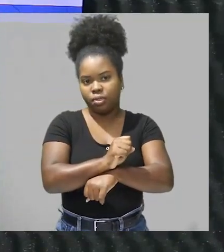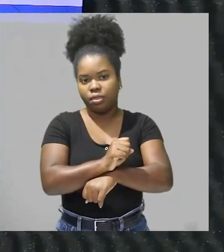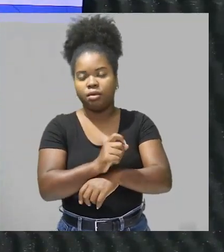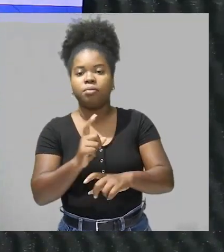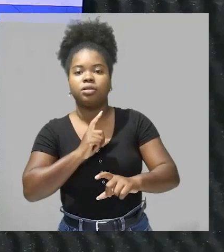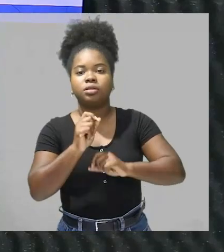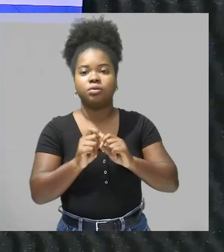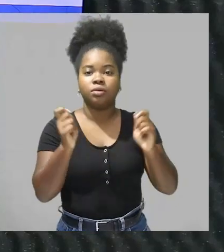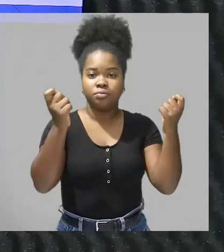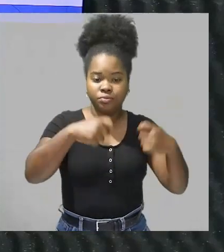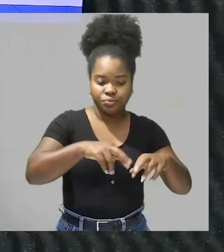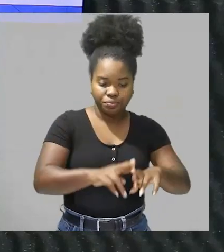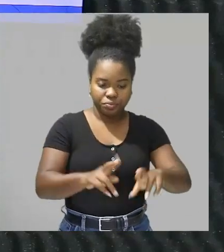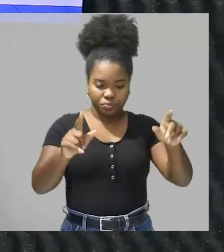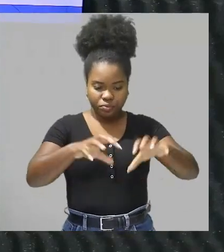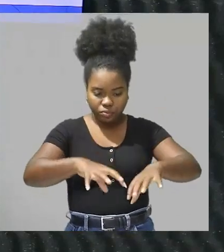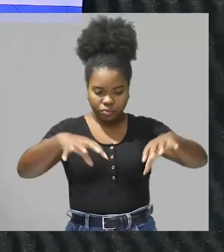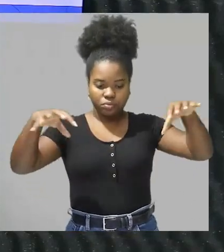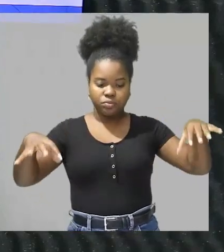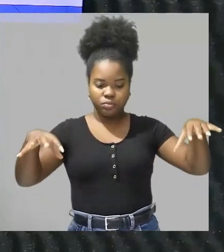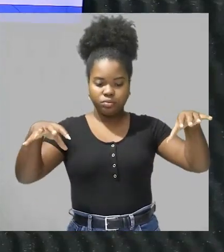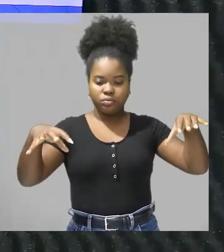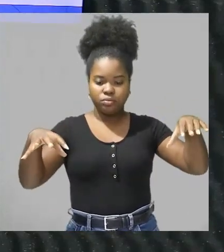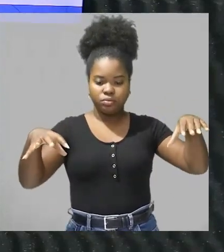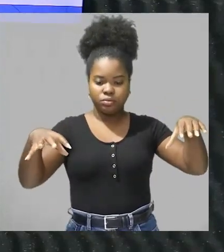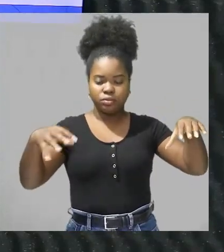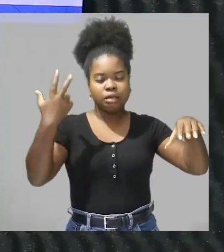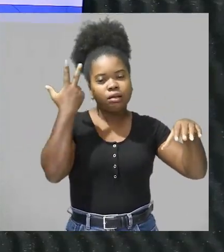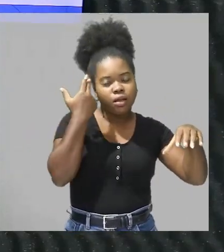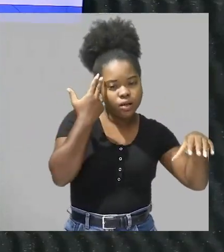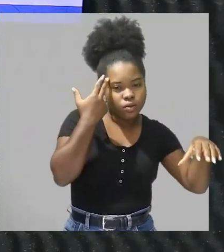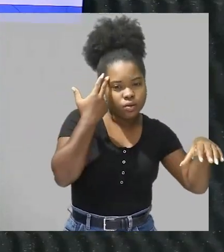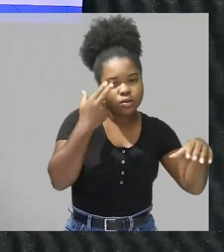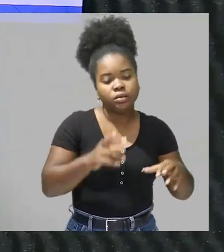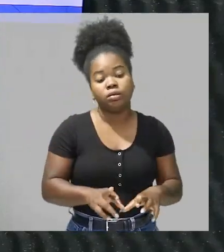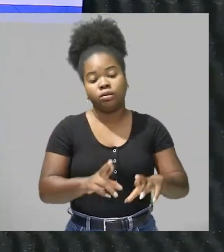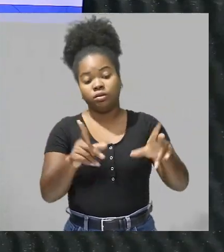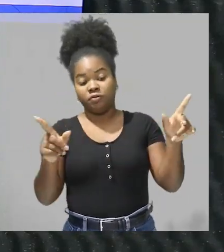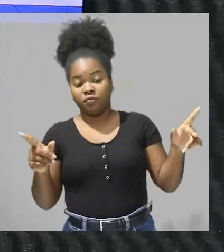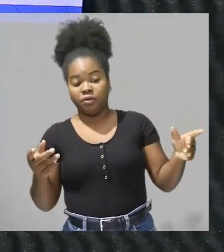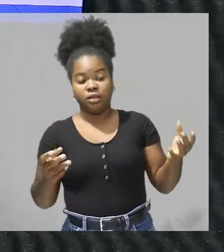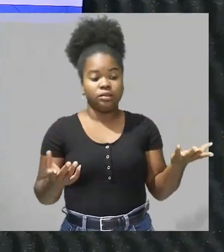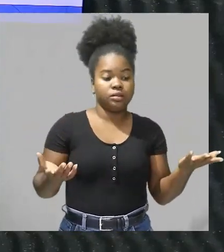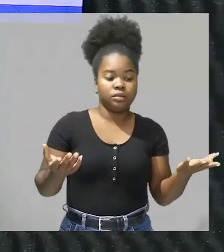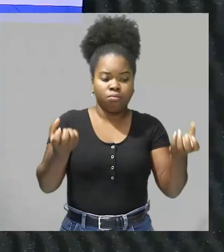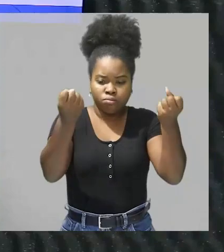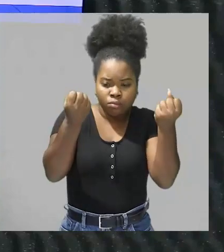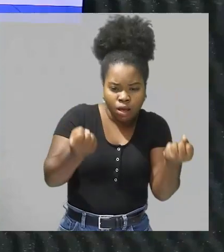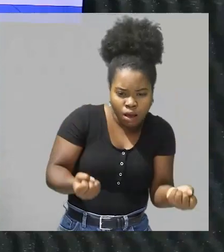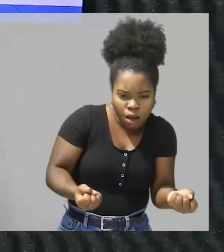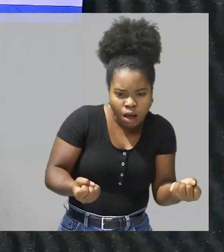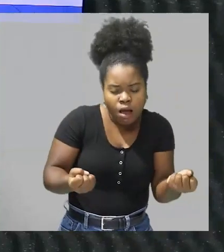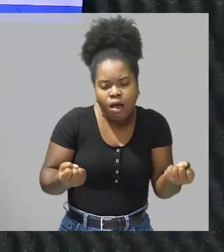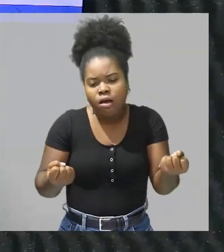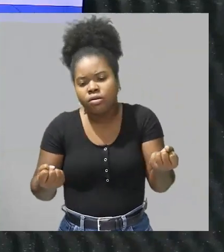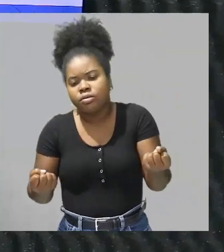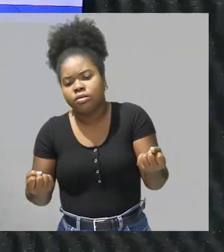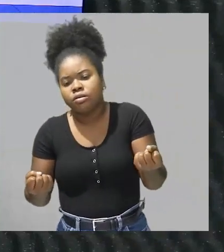diferenciação que naturalmente devido a diferença de densidade e